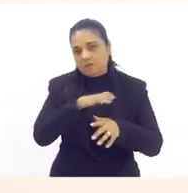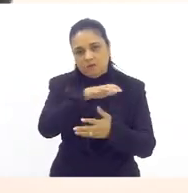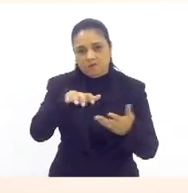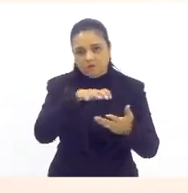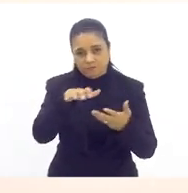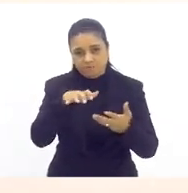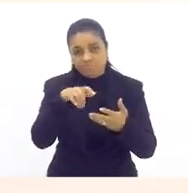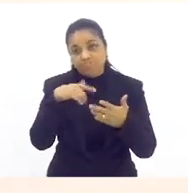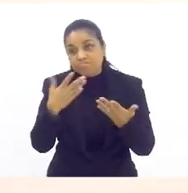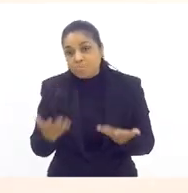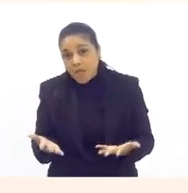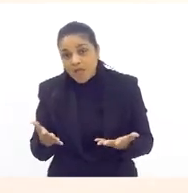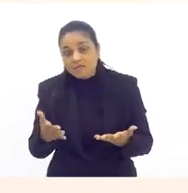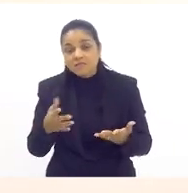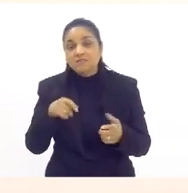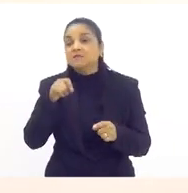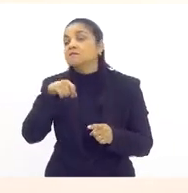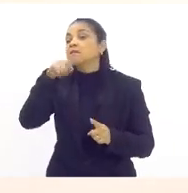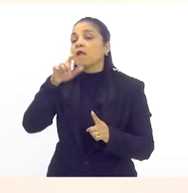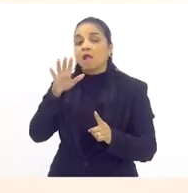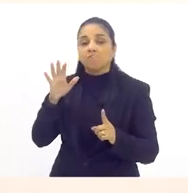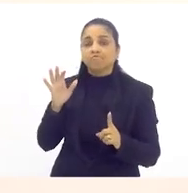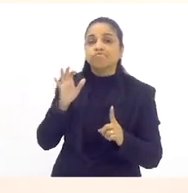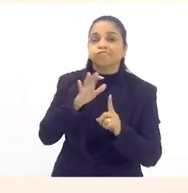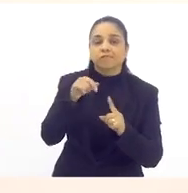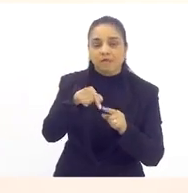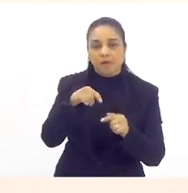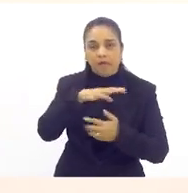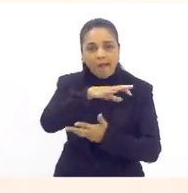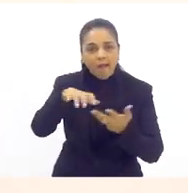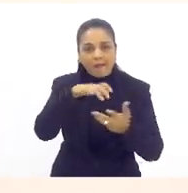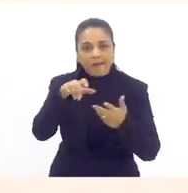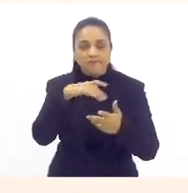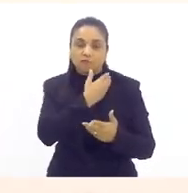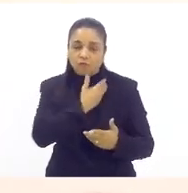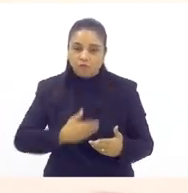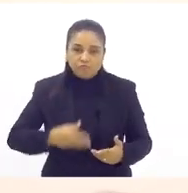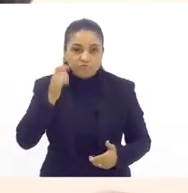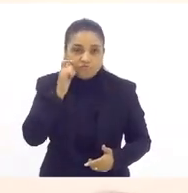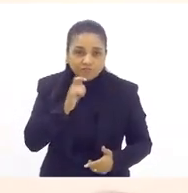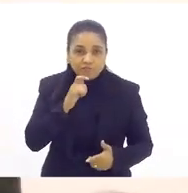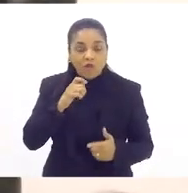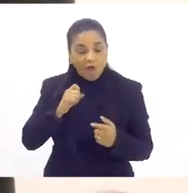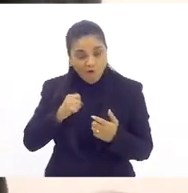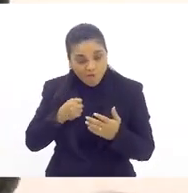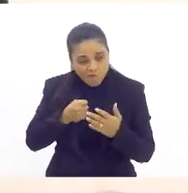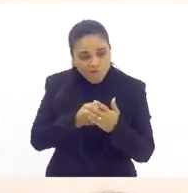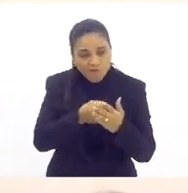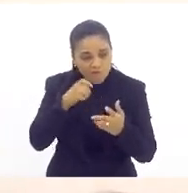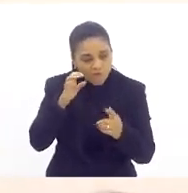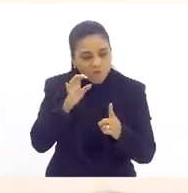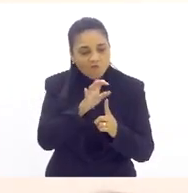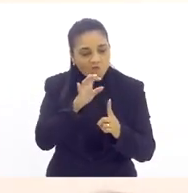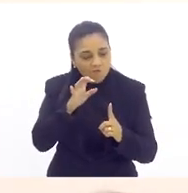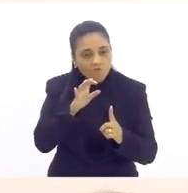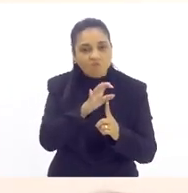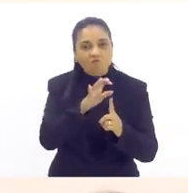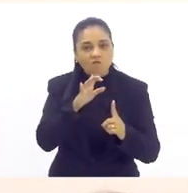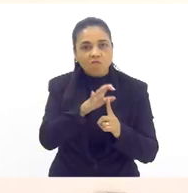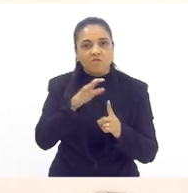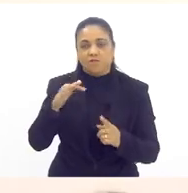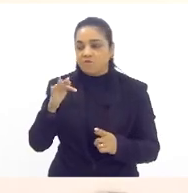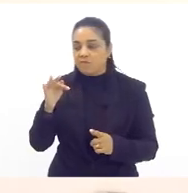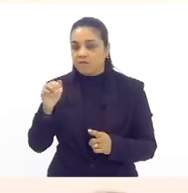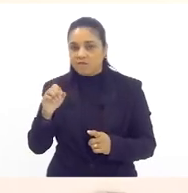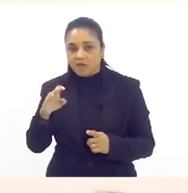quem está provocando a greve o governo o governo de Cláudio Castro está forçando a rede foi Etec a construir uma das maiores